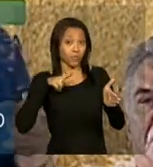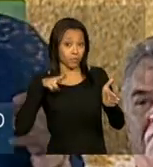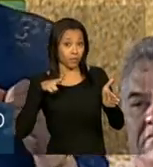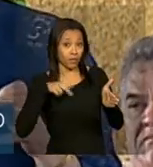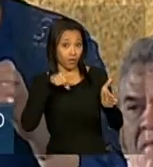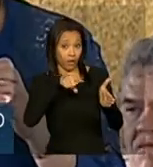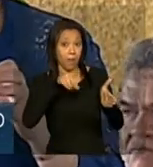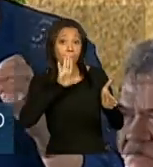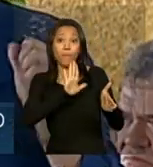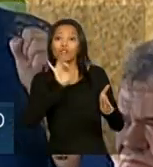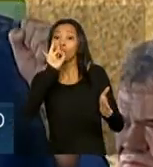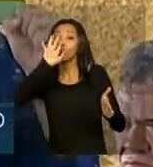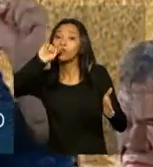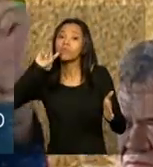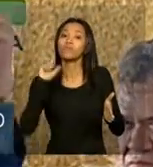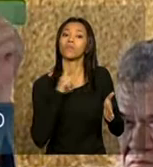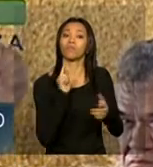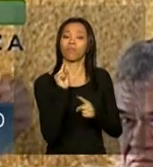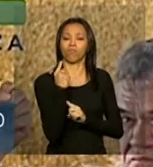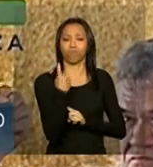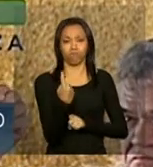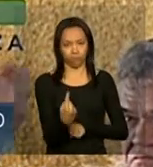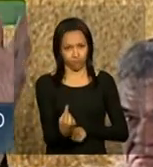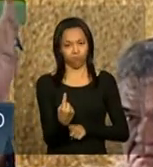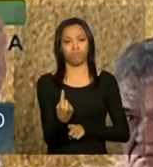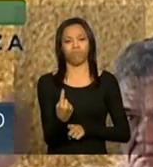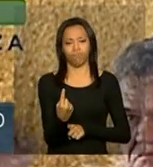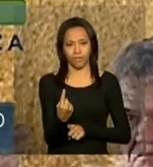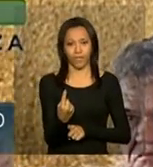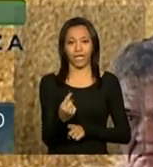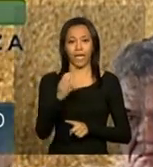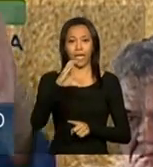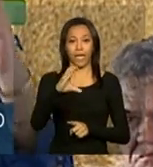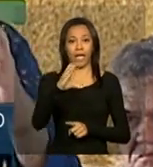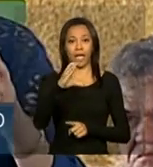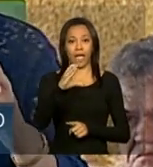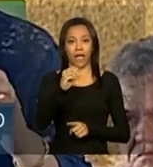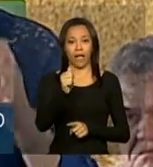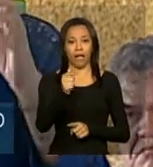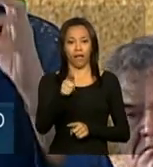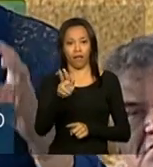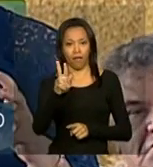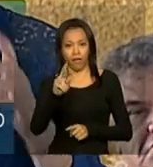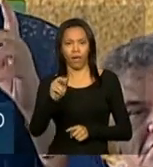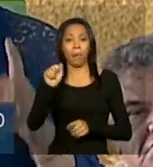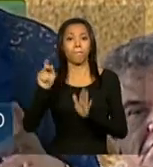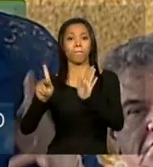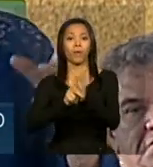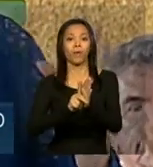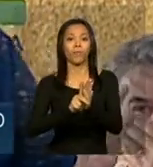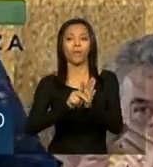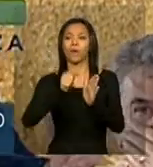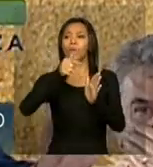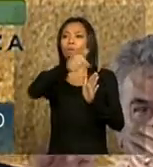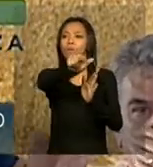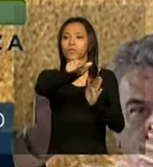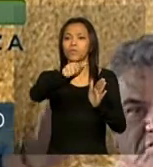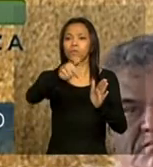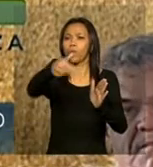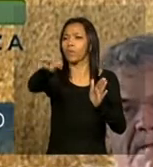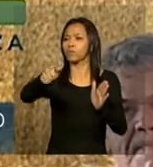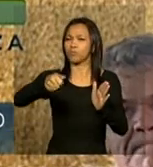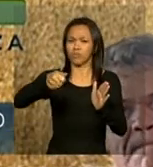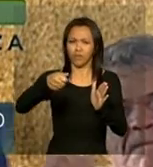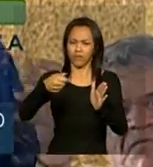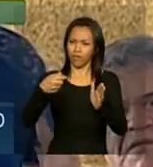só podia ter uma carga que chamava-se carga própria, e não podia ter o que se chama carga